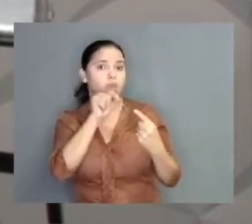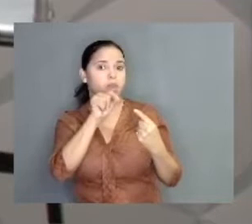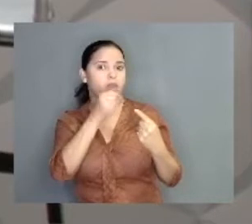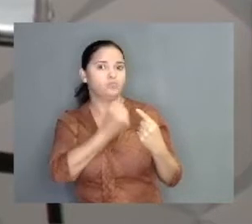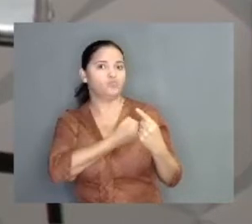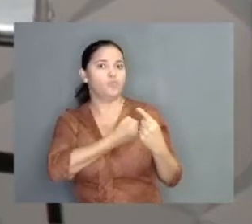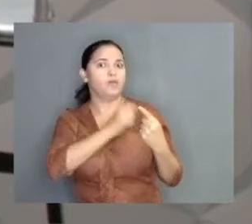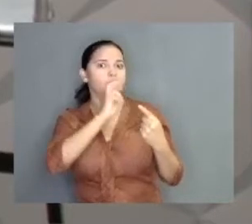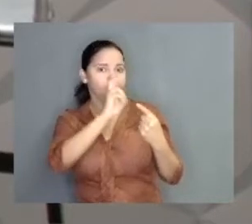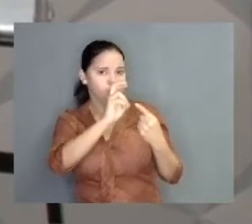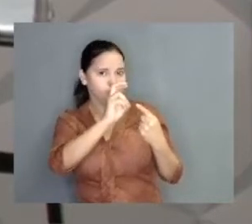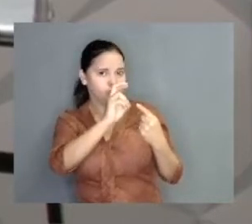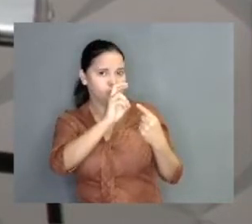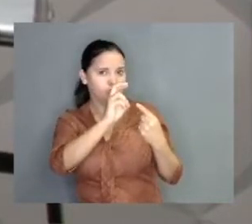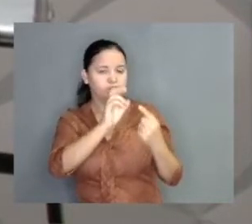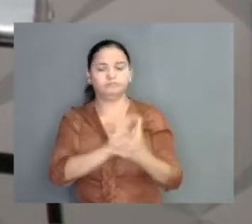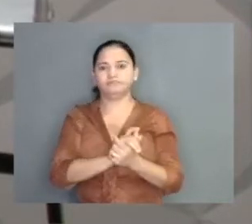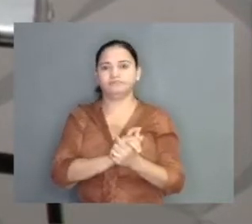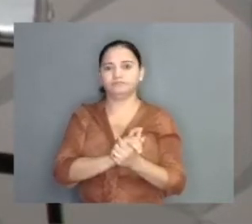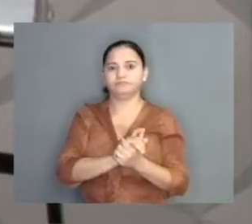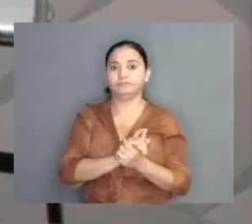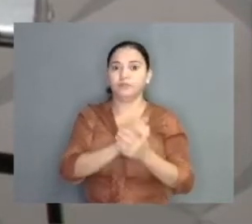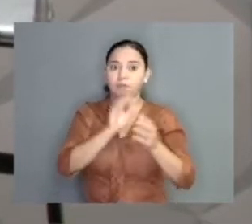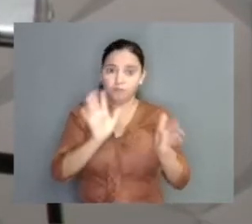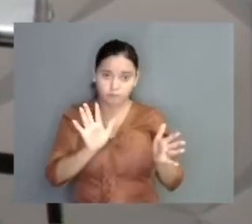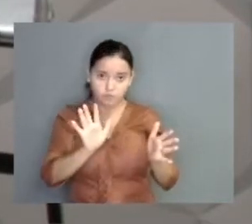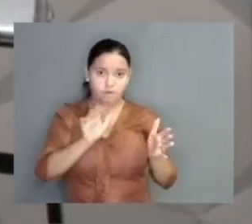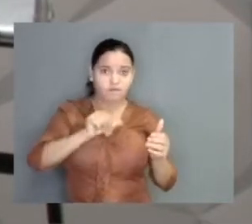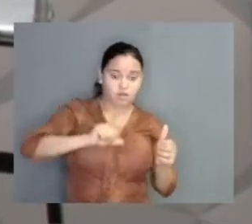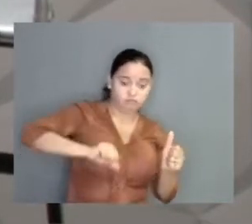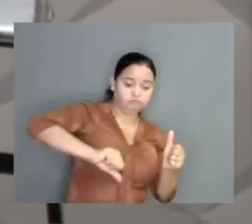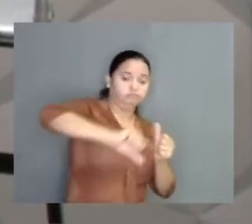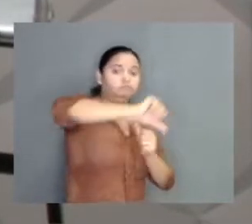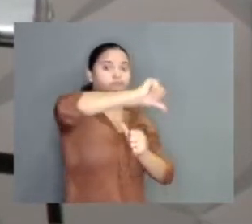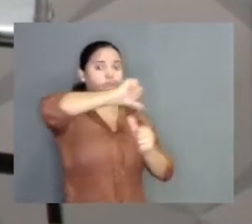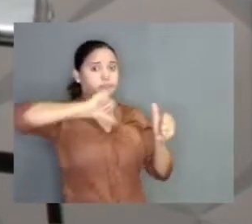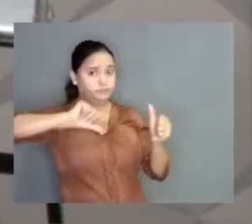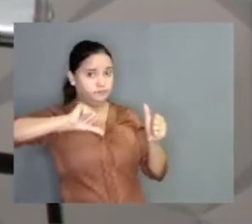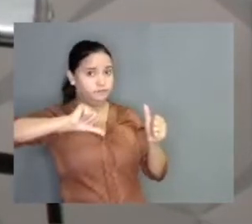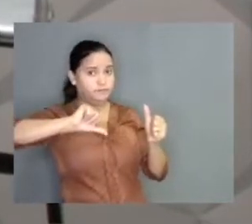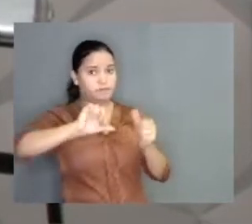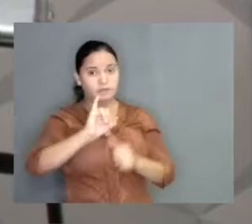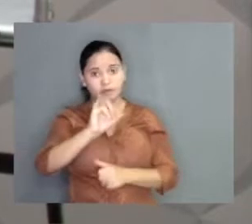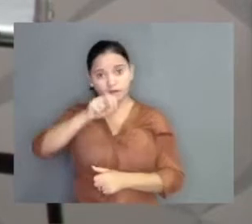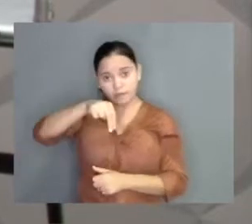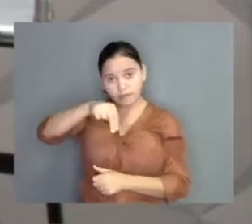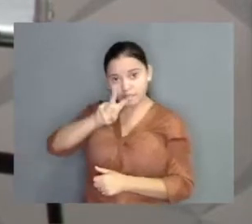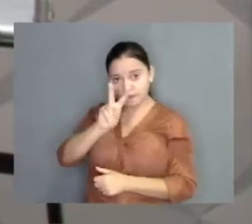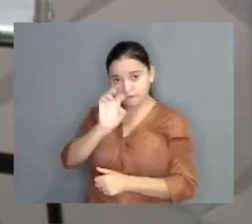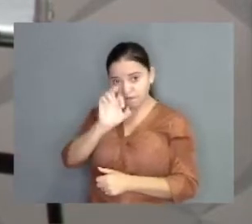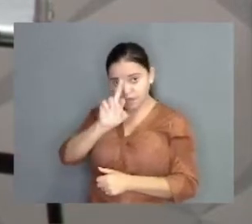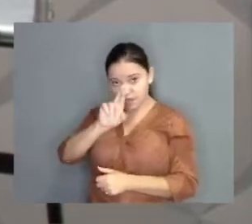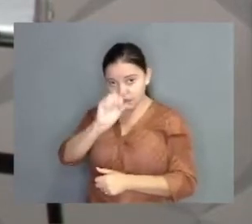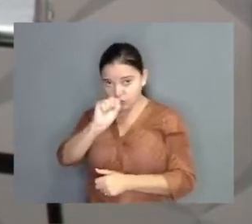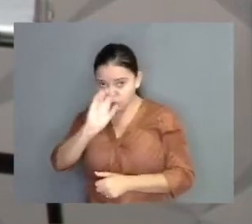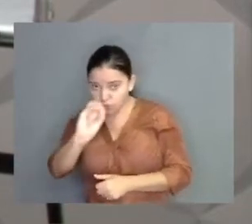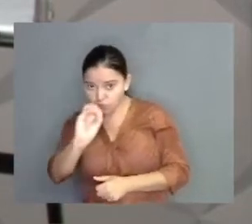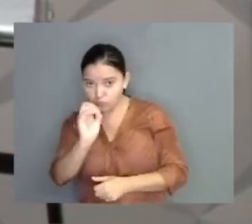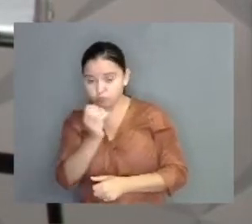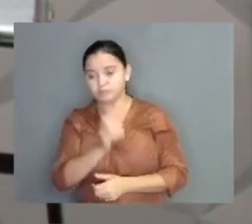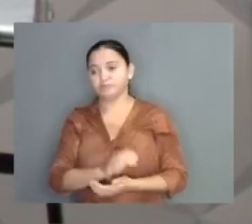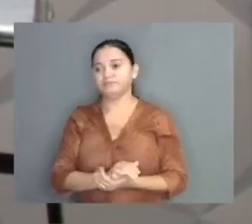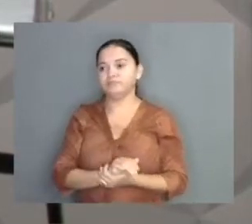eu falo inverso e oposto, pode parecer a mesma coisa, mas